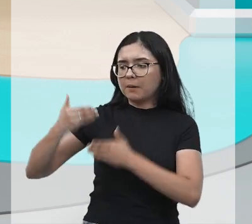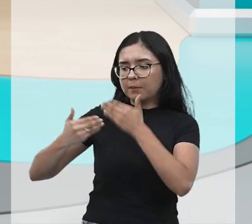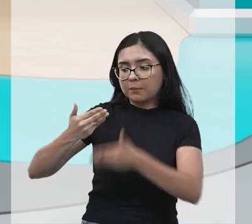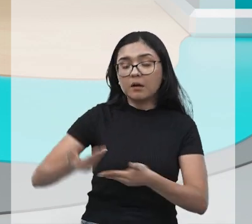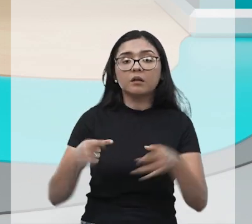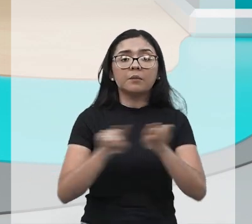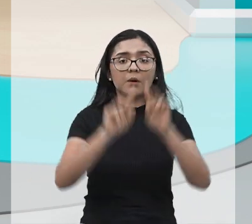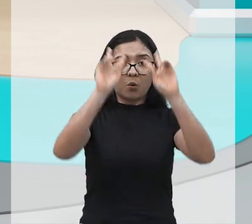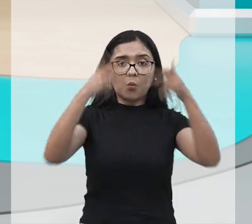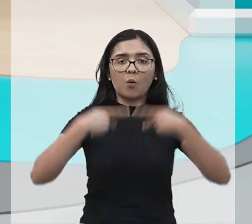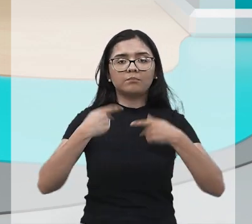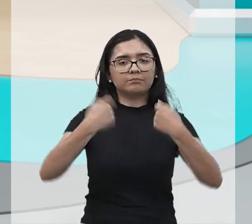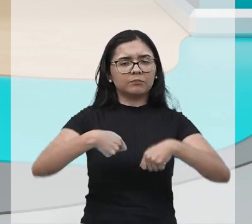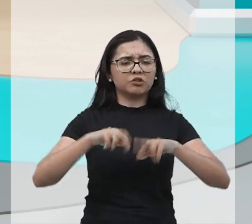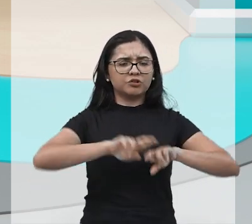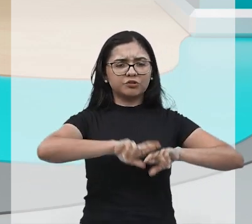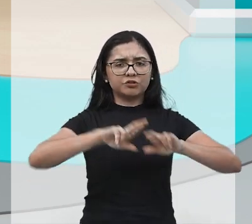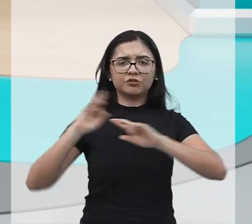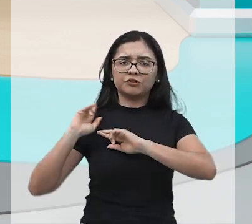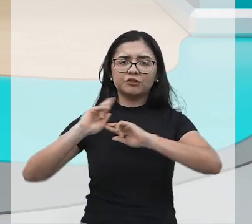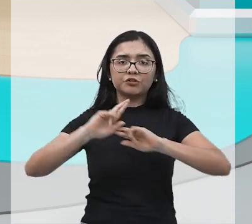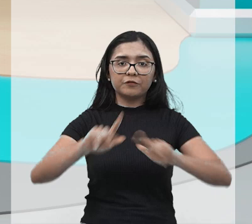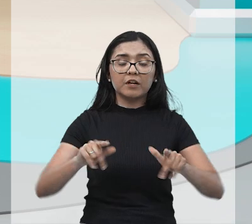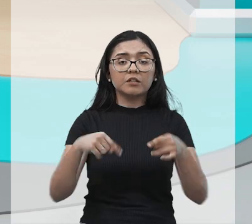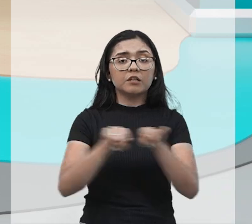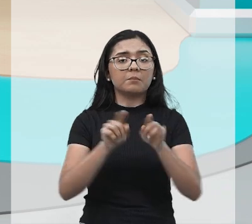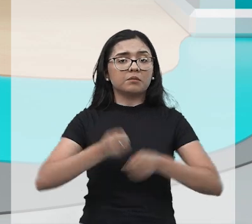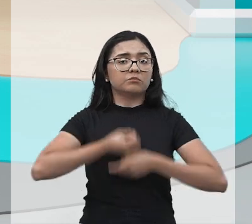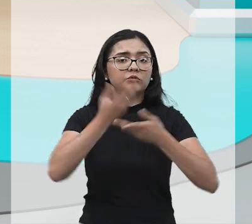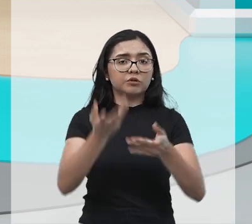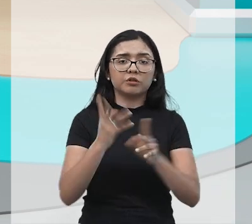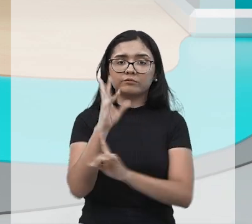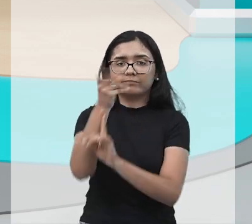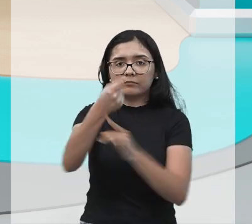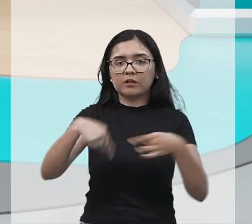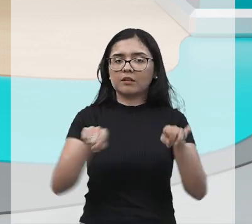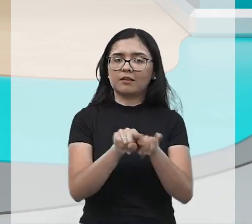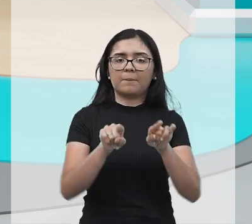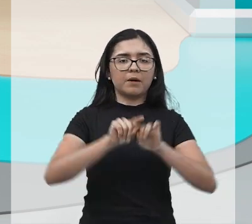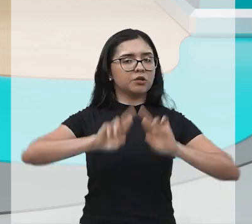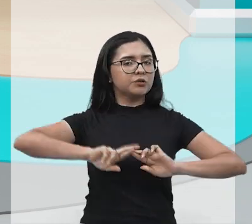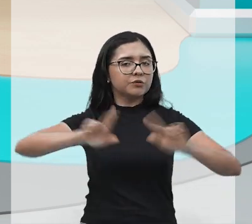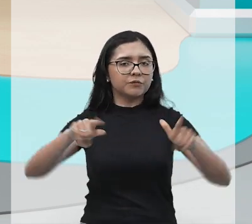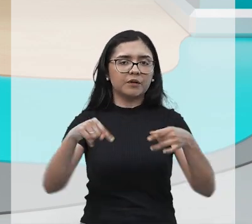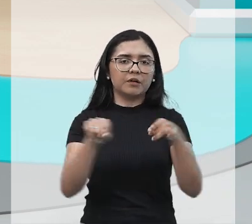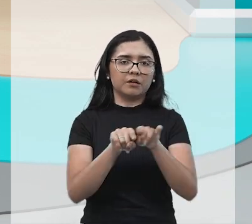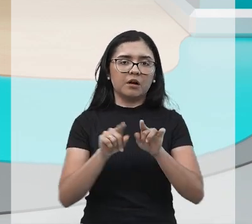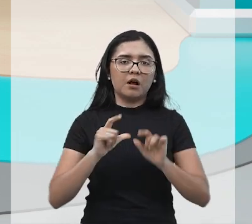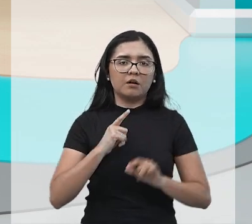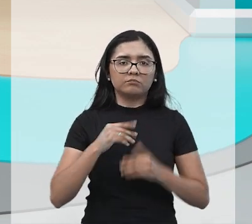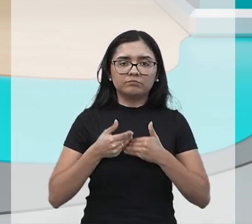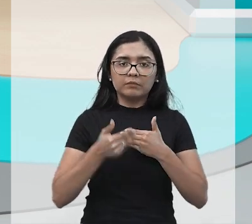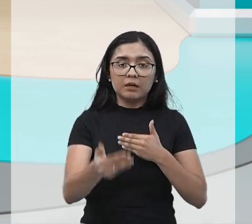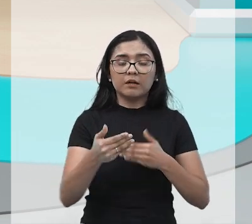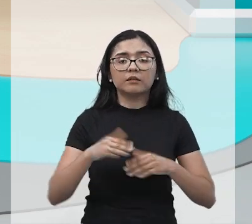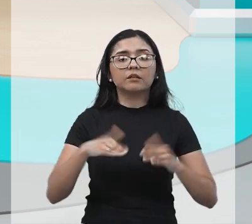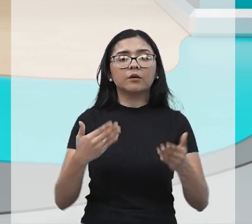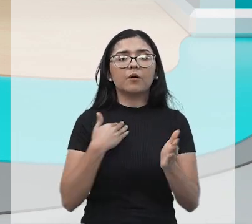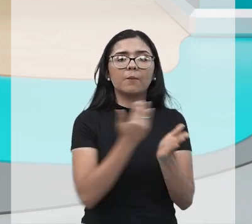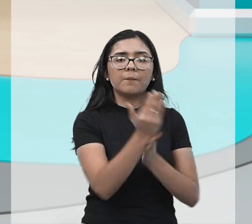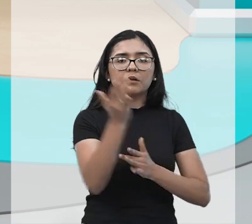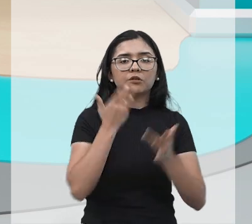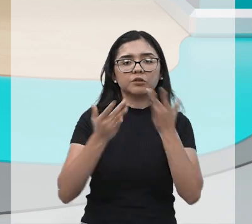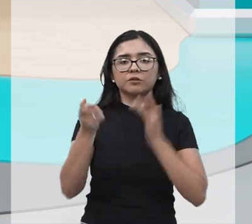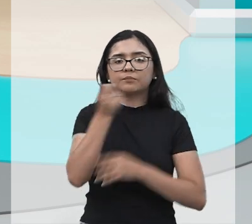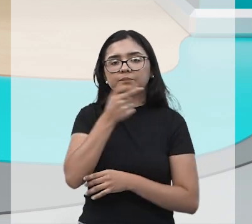homem ele vai tendo necessidades diferentes e ele vai se expressando artisticamente de uma forma diferente. Então, chega a comédia de costumes, que ela